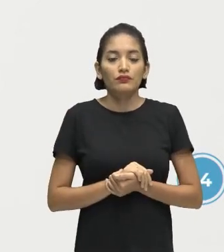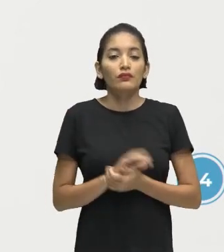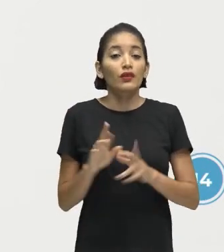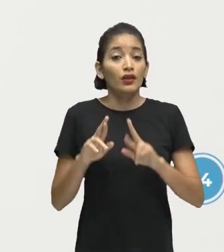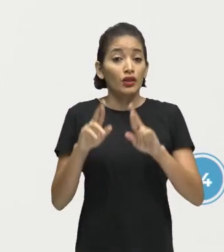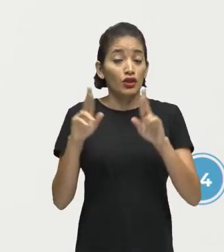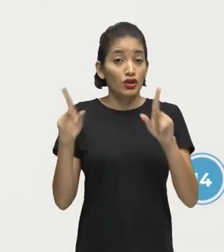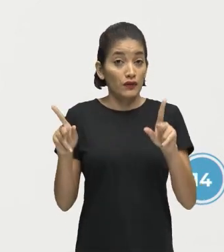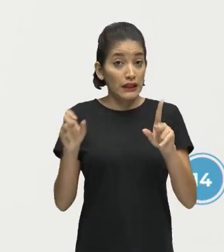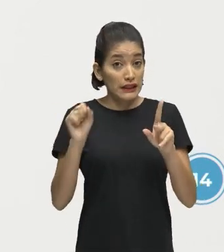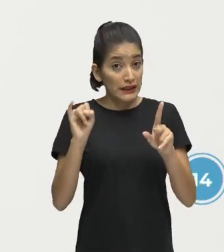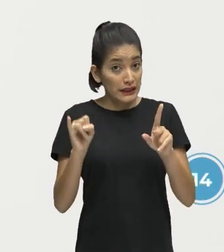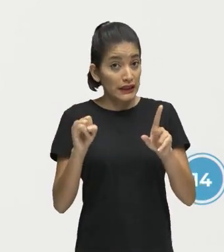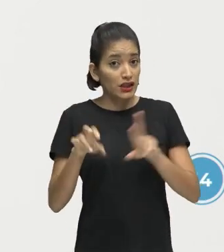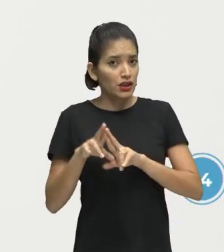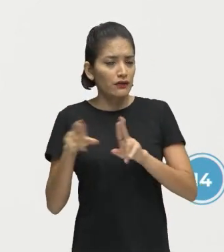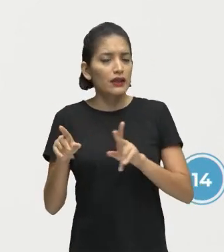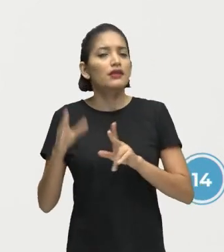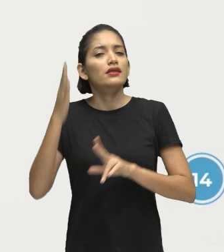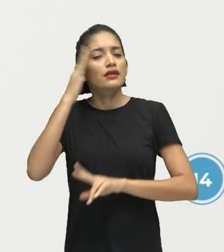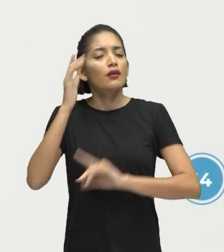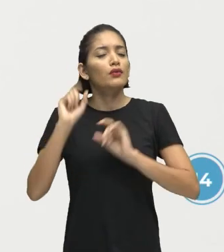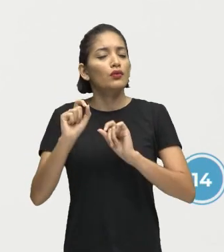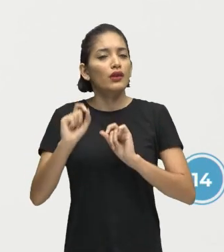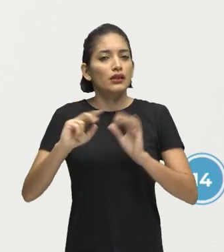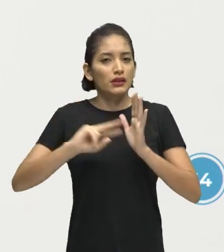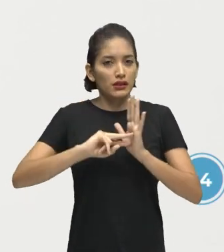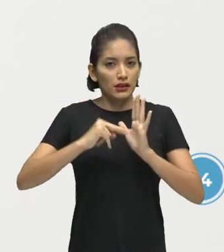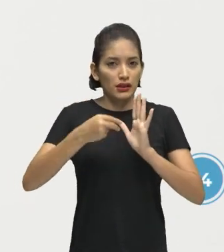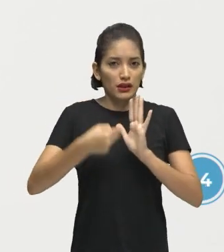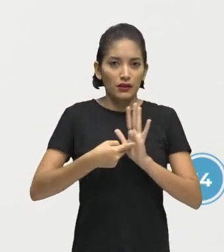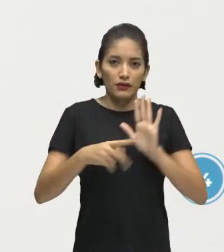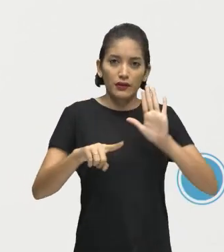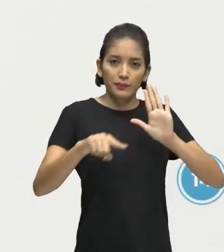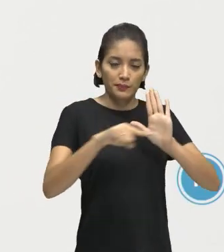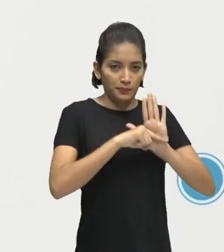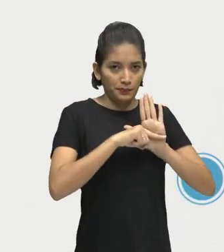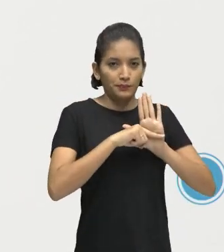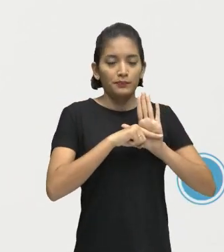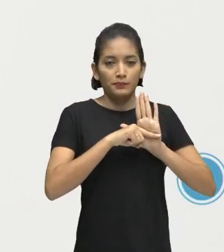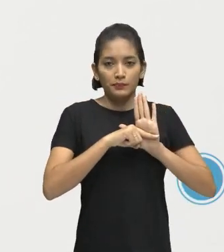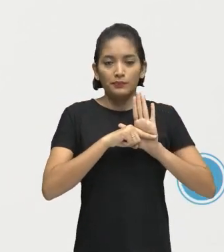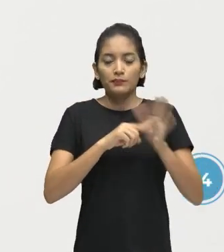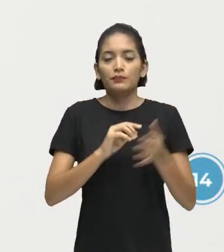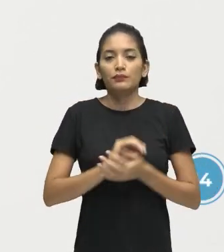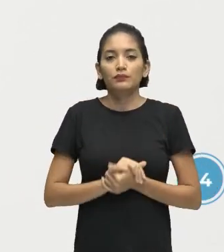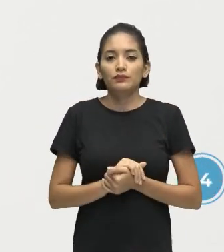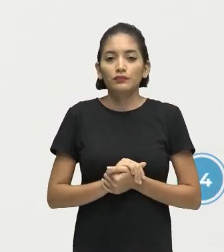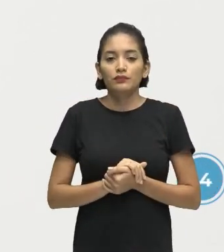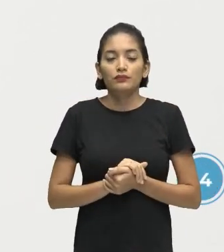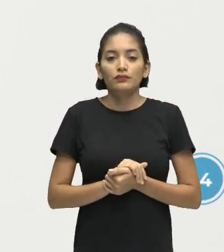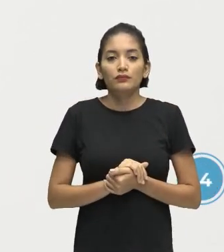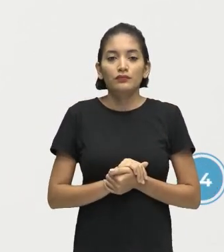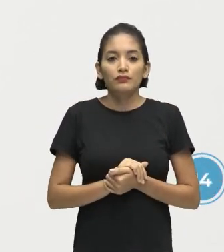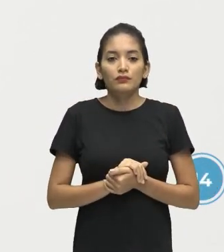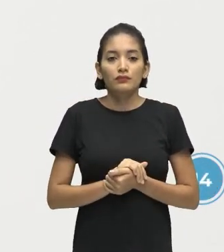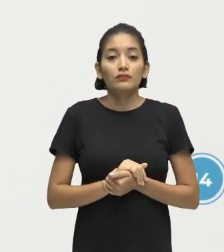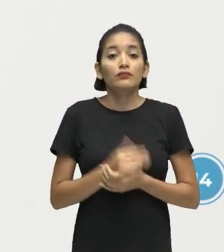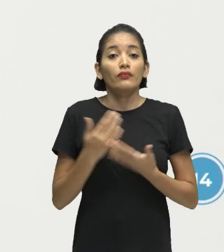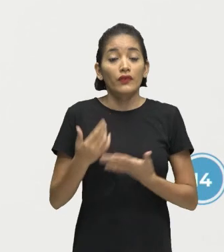diferença, se é a diferença, a gente sabe que é uma operação de subtração. Agora é entre quem?